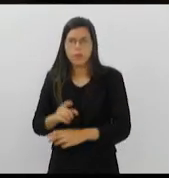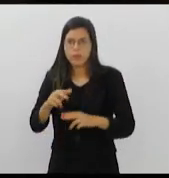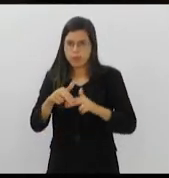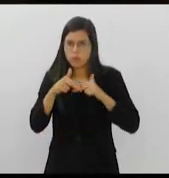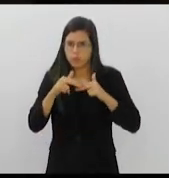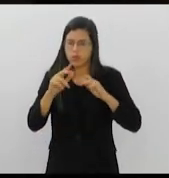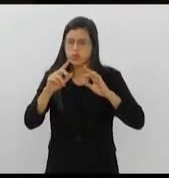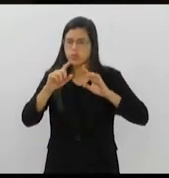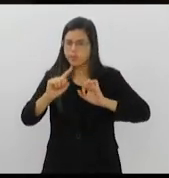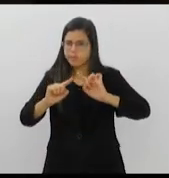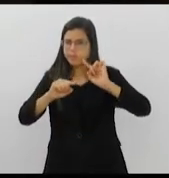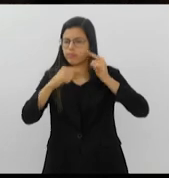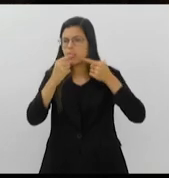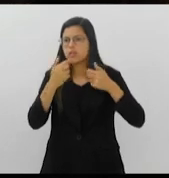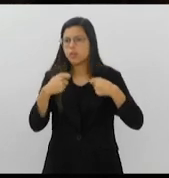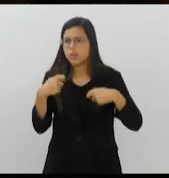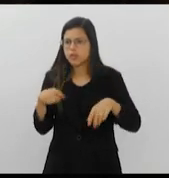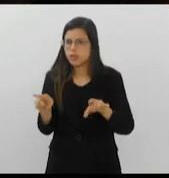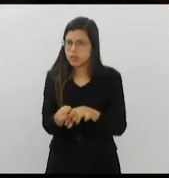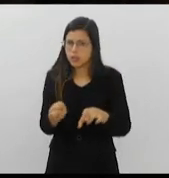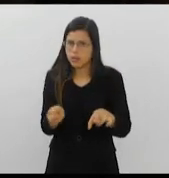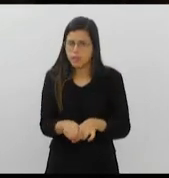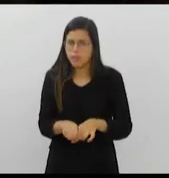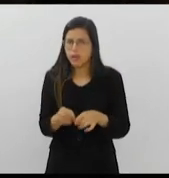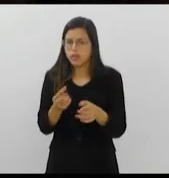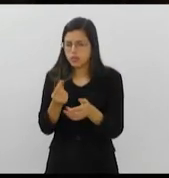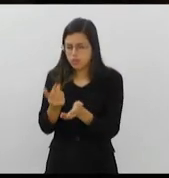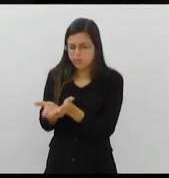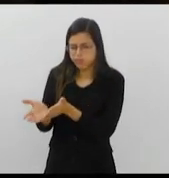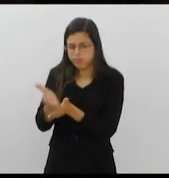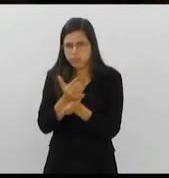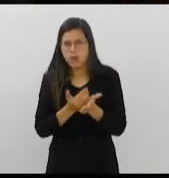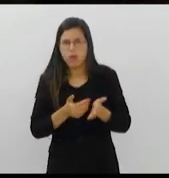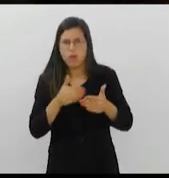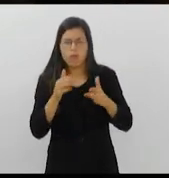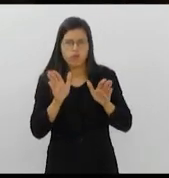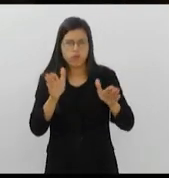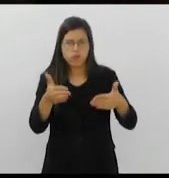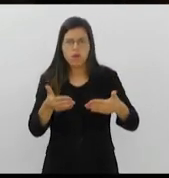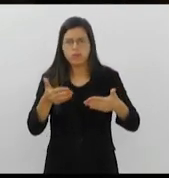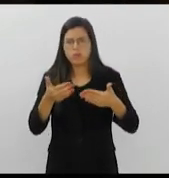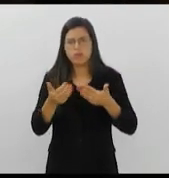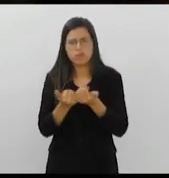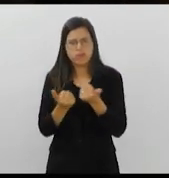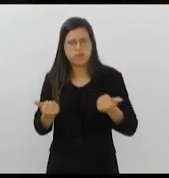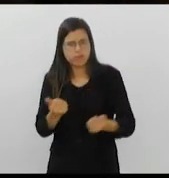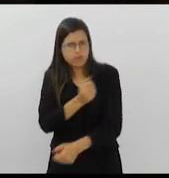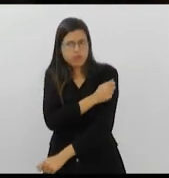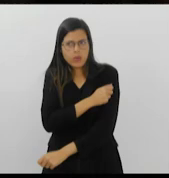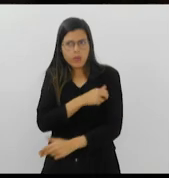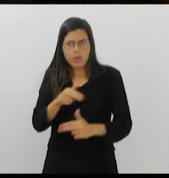diretamente direcionados para assistência estudantil, e por isso trouxemos o debate aqui